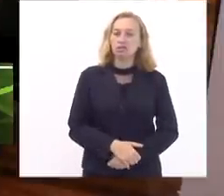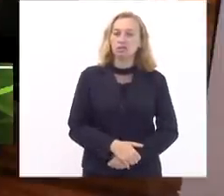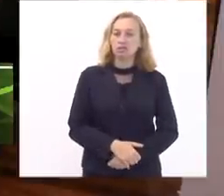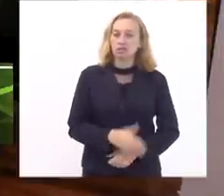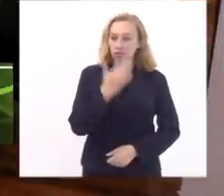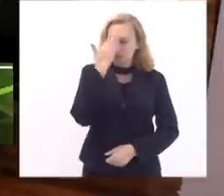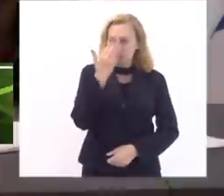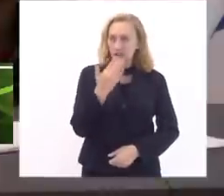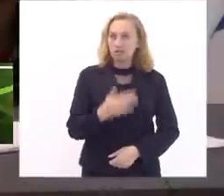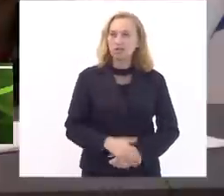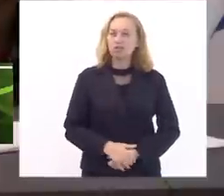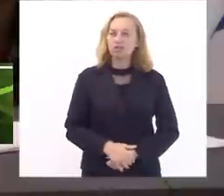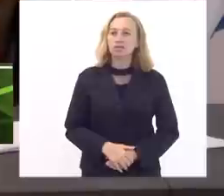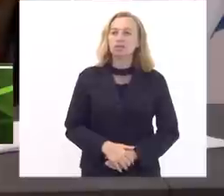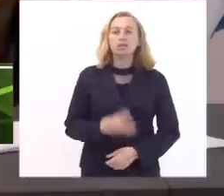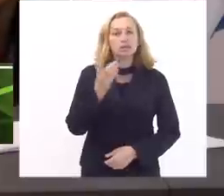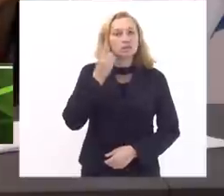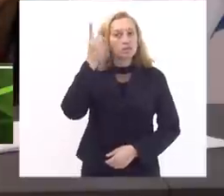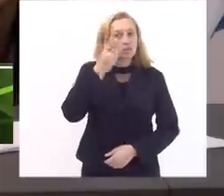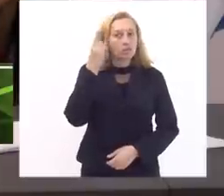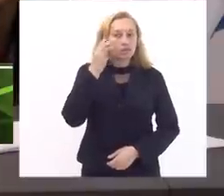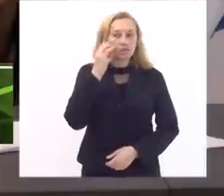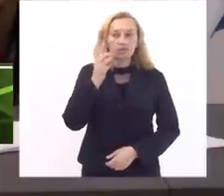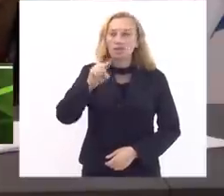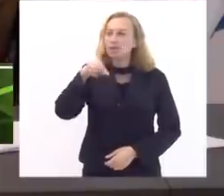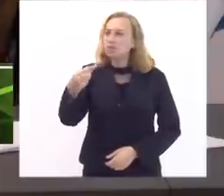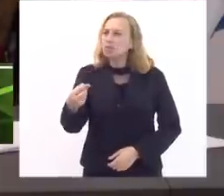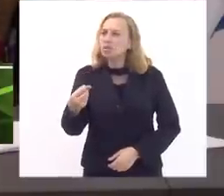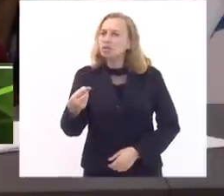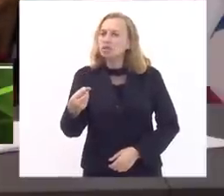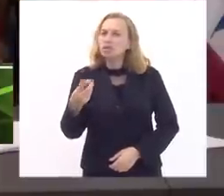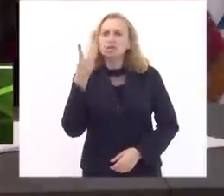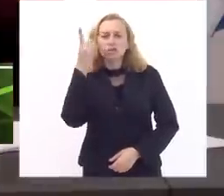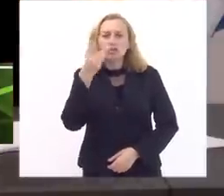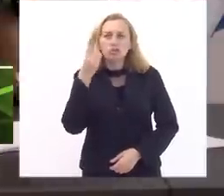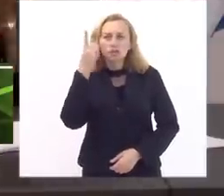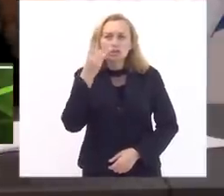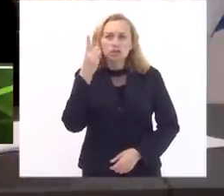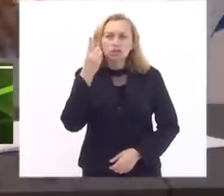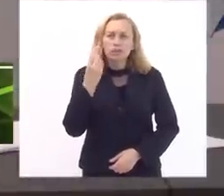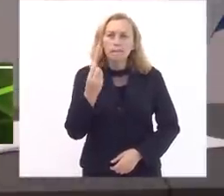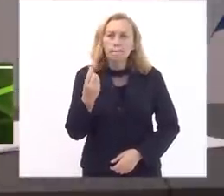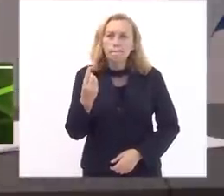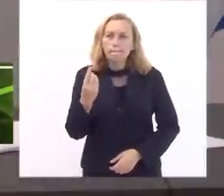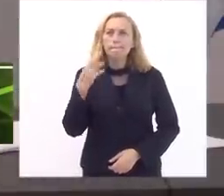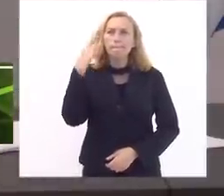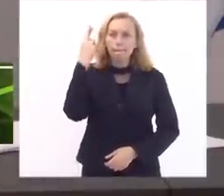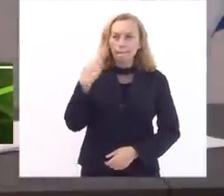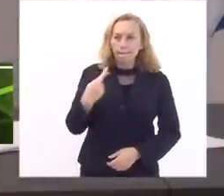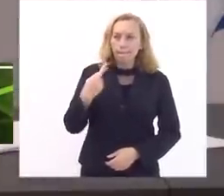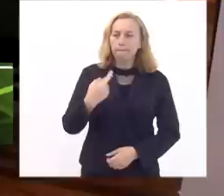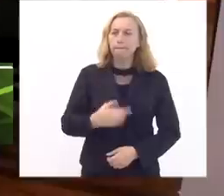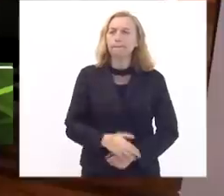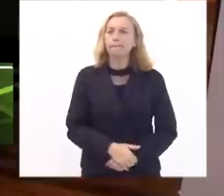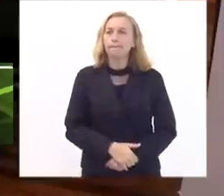Me inscreva. Deputado Valdec, em seguida, deputada Renata.